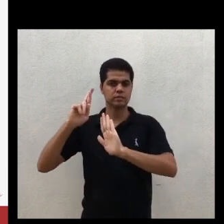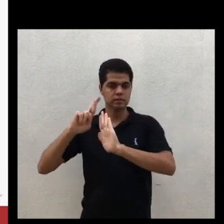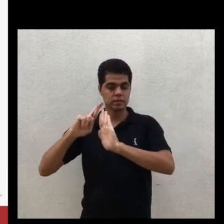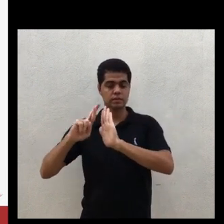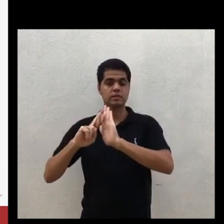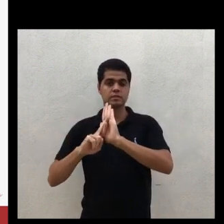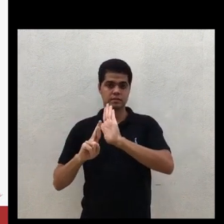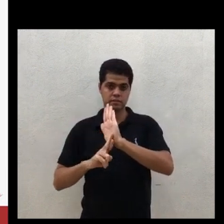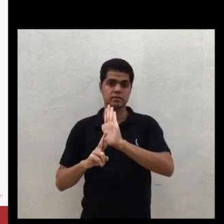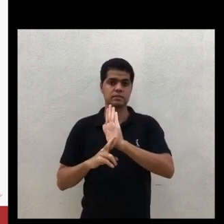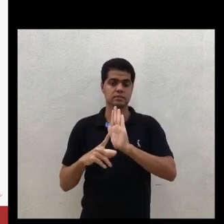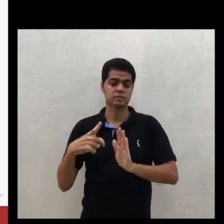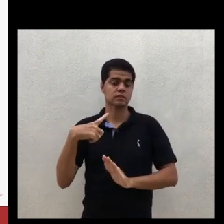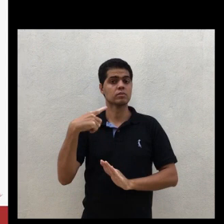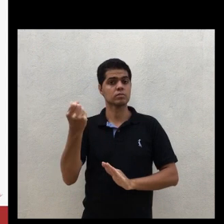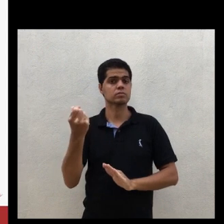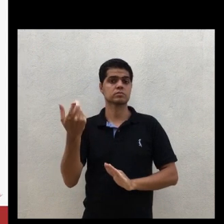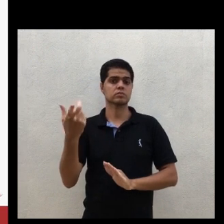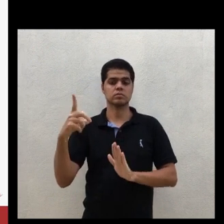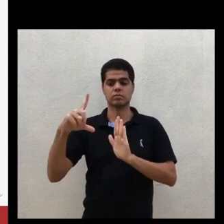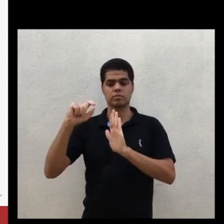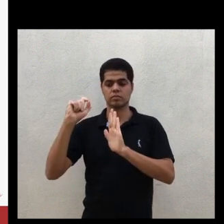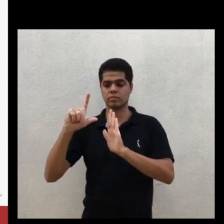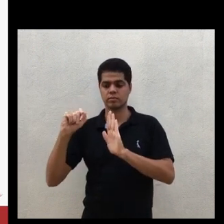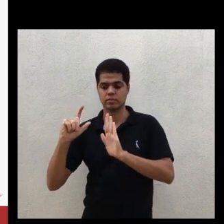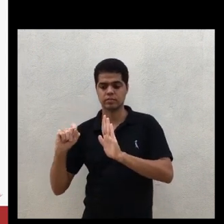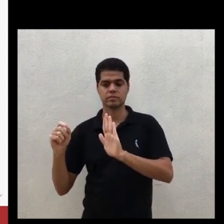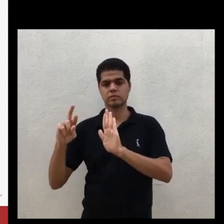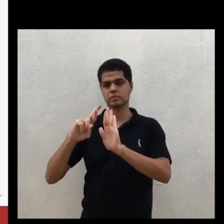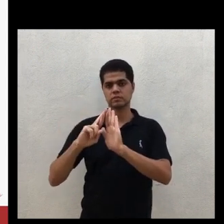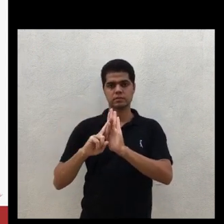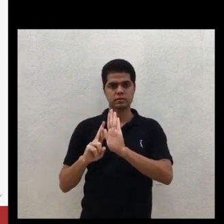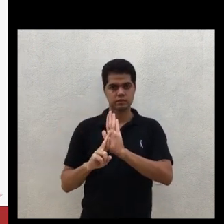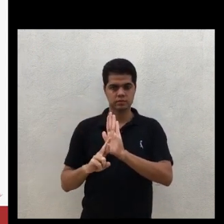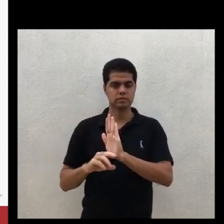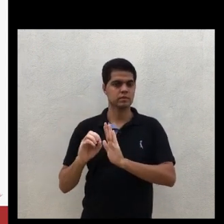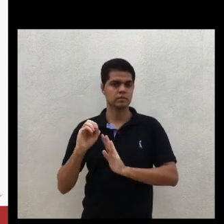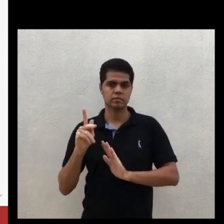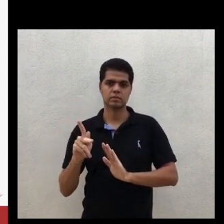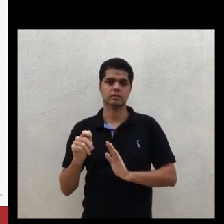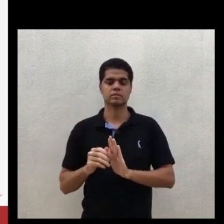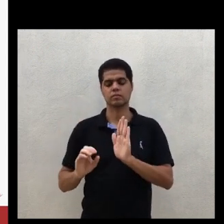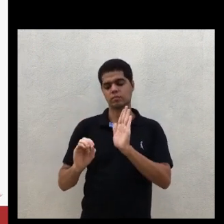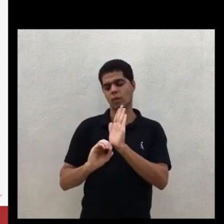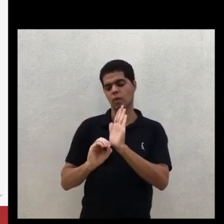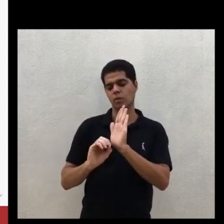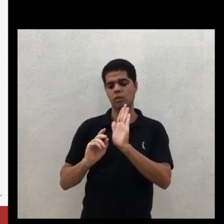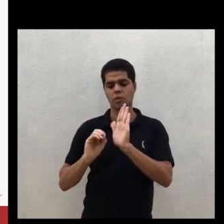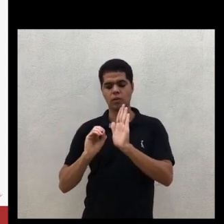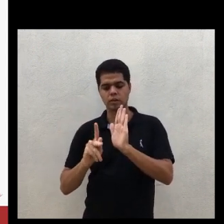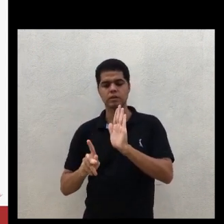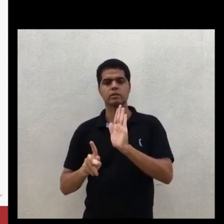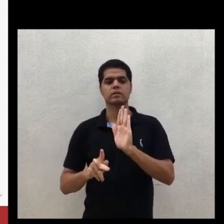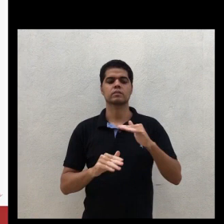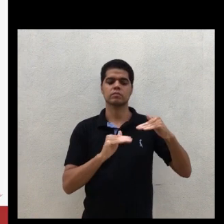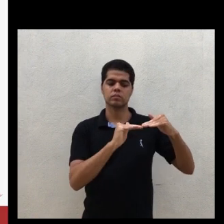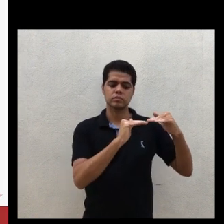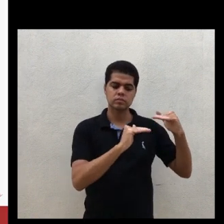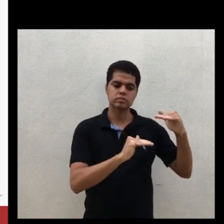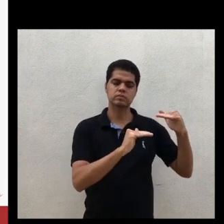E nas regras. Então, eu defino as regras, né? Se o nível estiver ok, então a válvula não muda, ele vai permanecer aqui no zero,